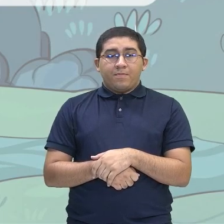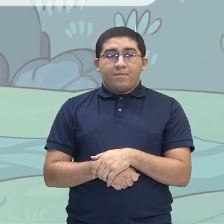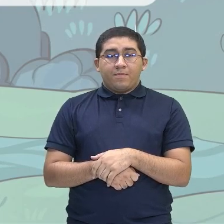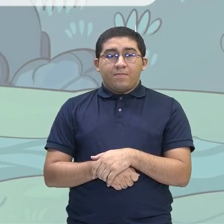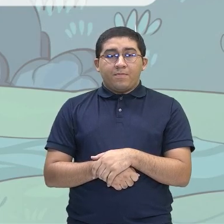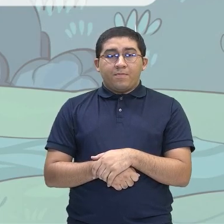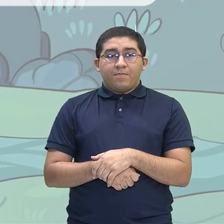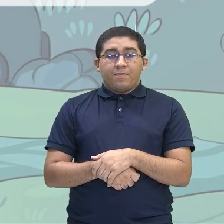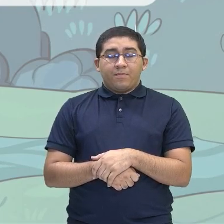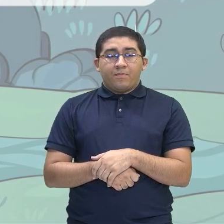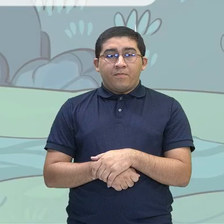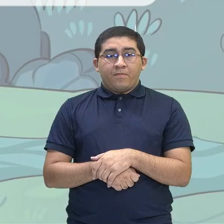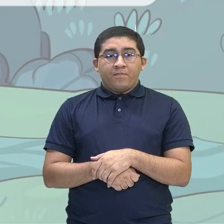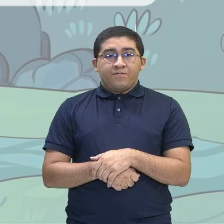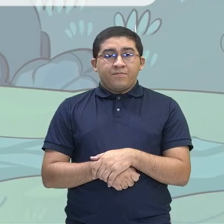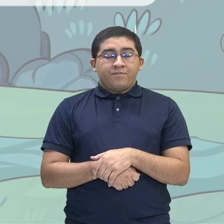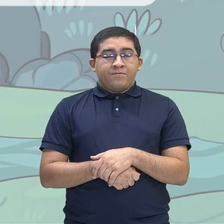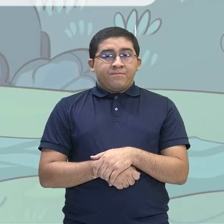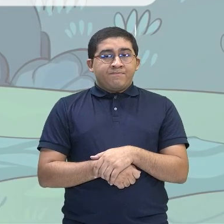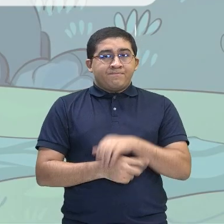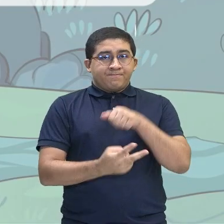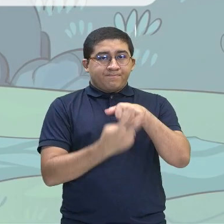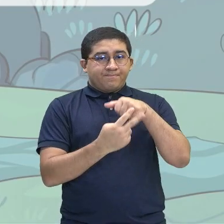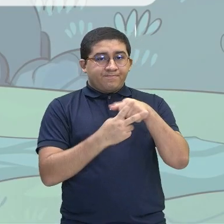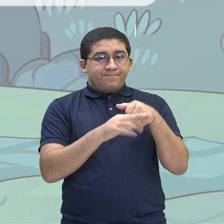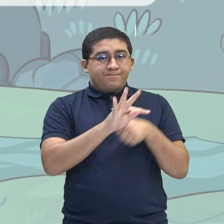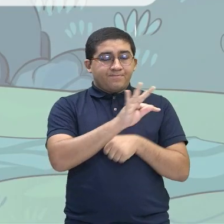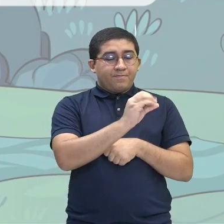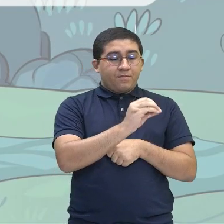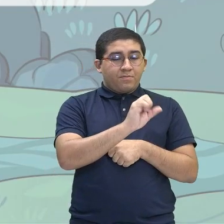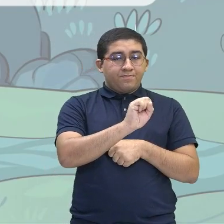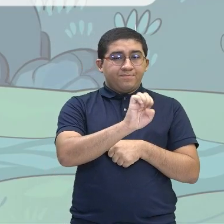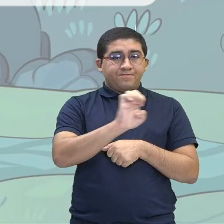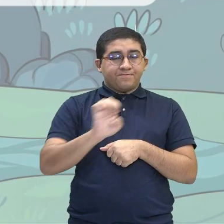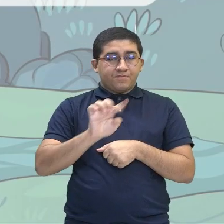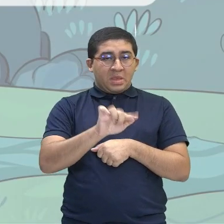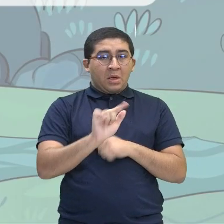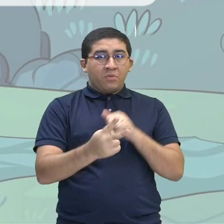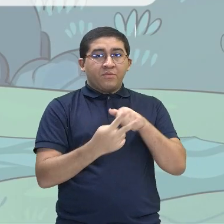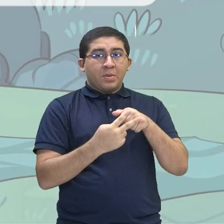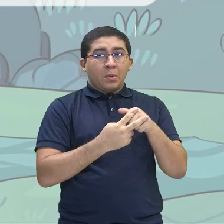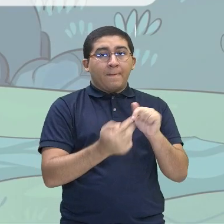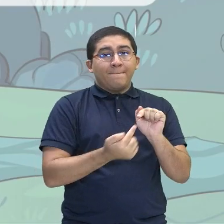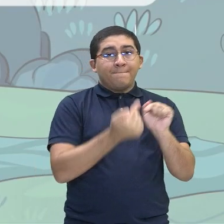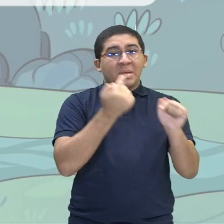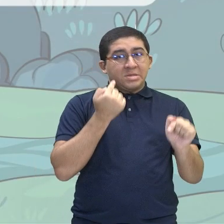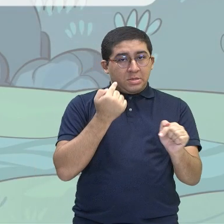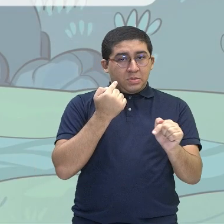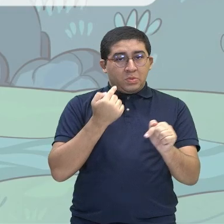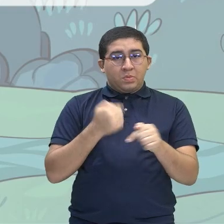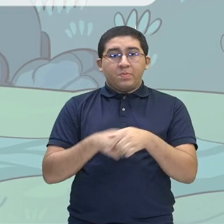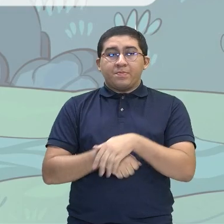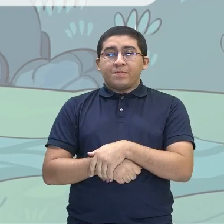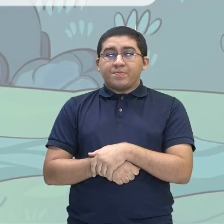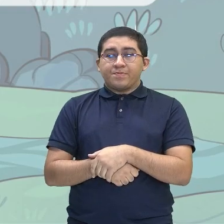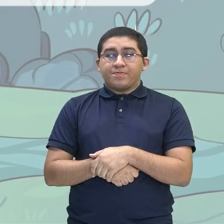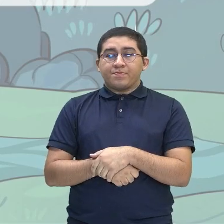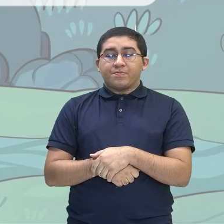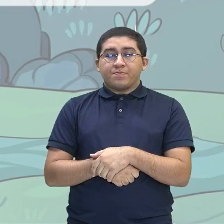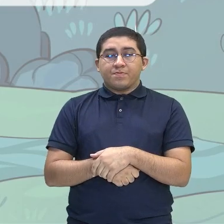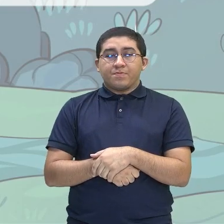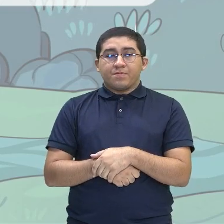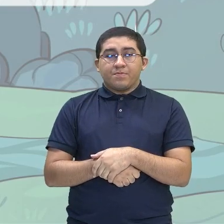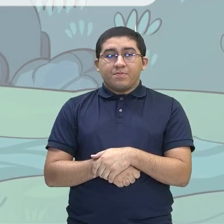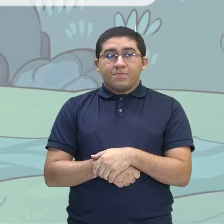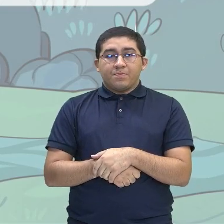verbo aqui, to see, que é o verbo ver. Alright? Vamos acompanhar aqui